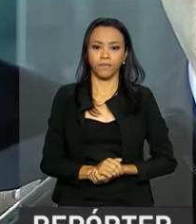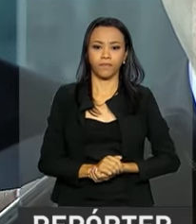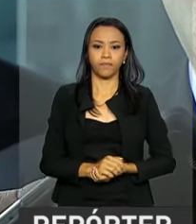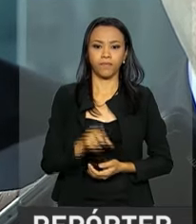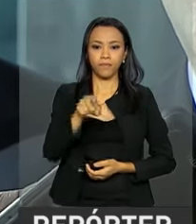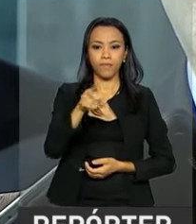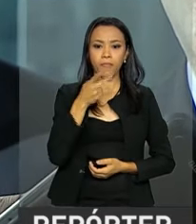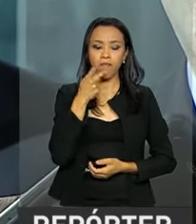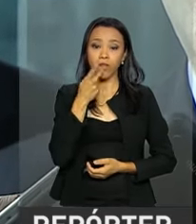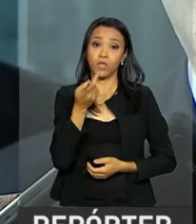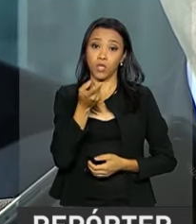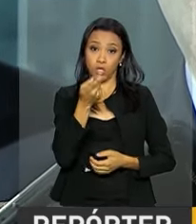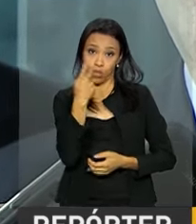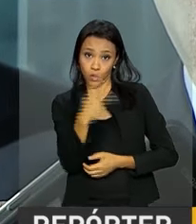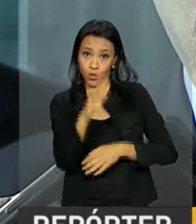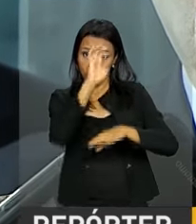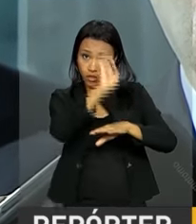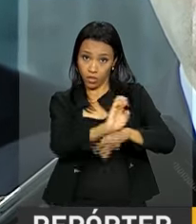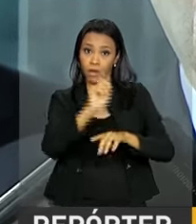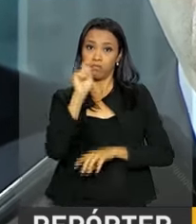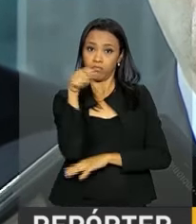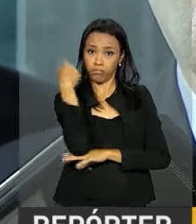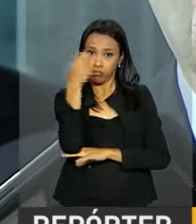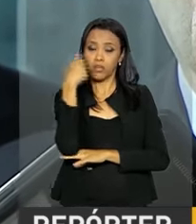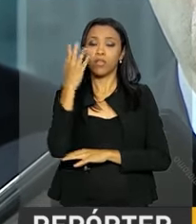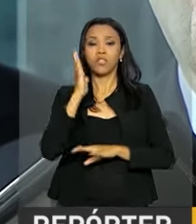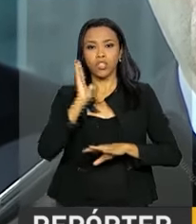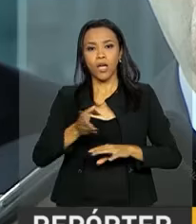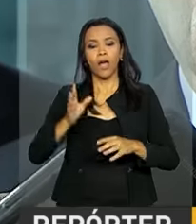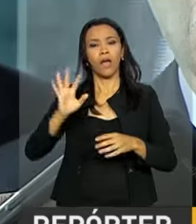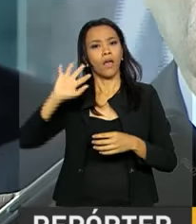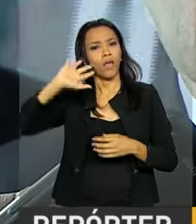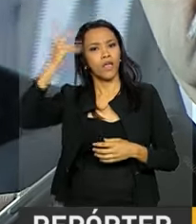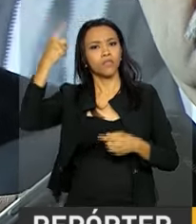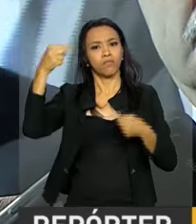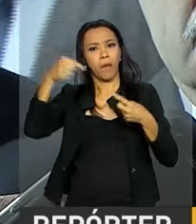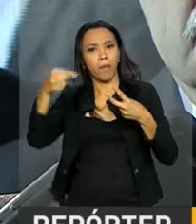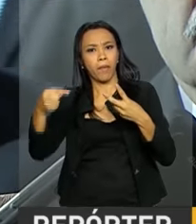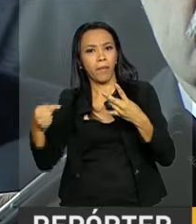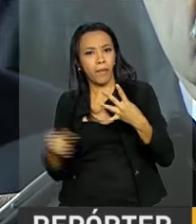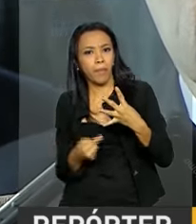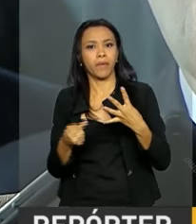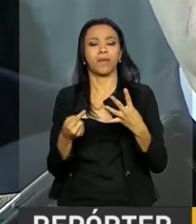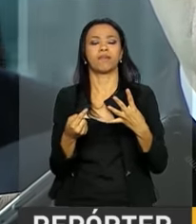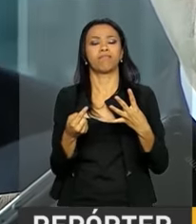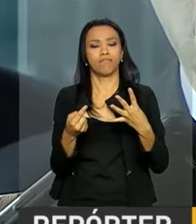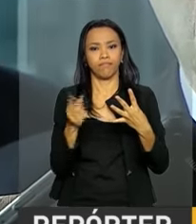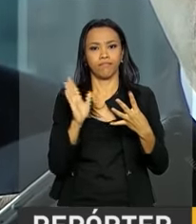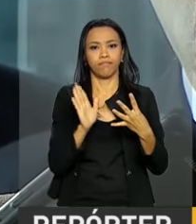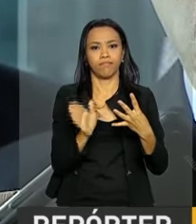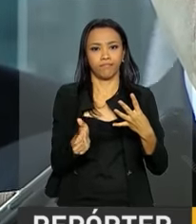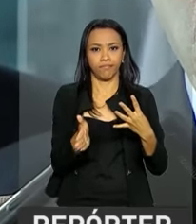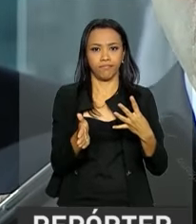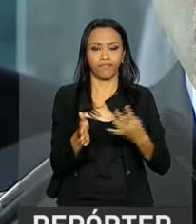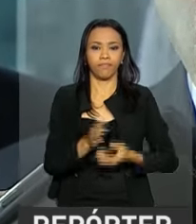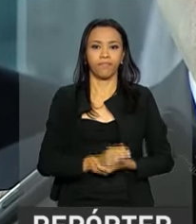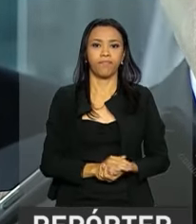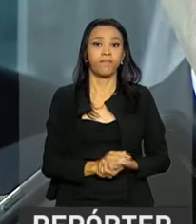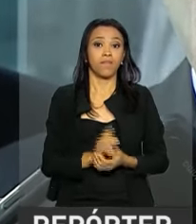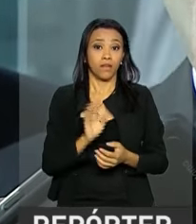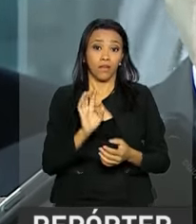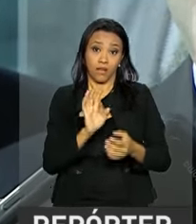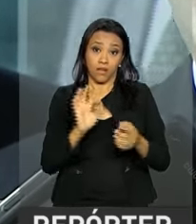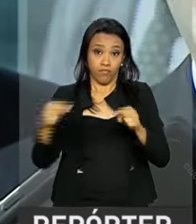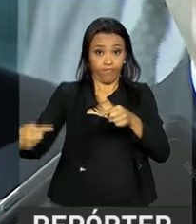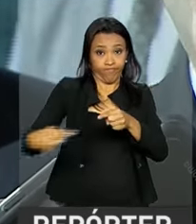O estado já tomou uma série de medidas muito relevantes e muito abrangentes dentro do